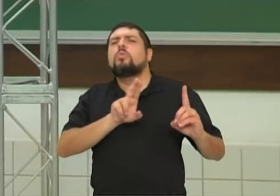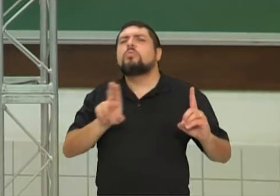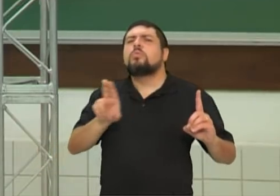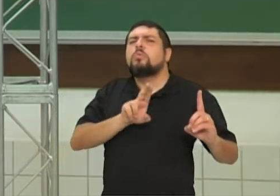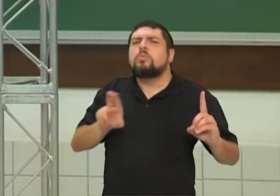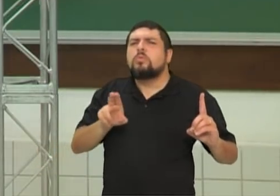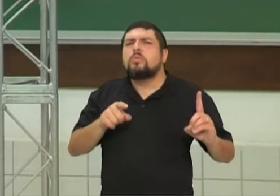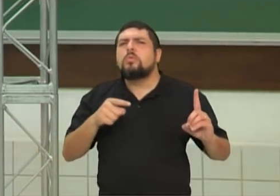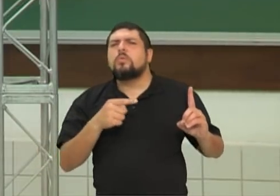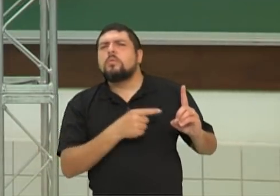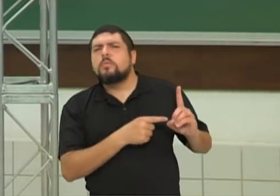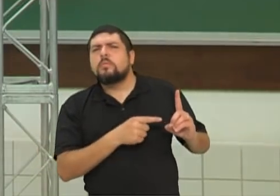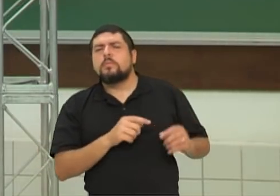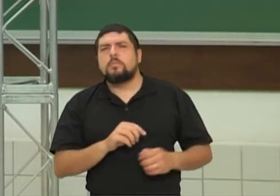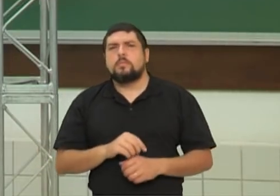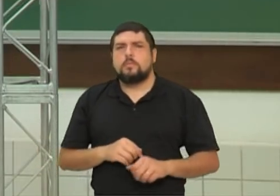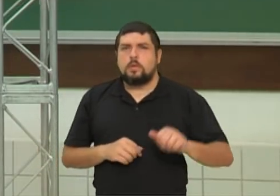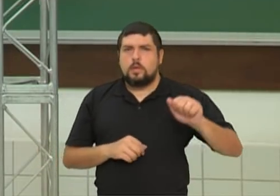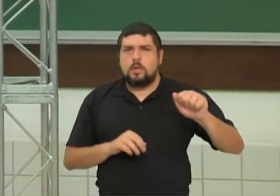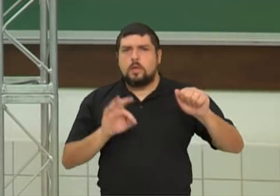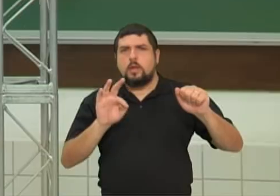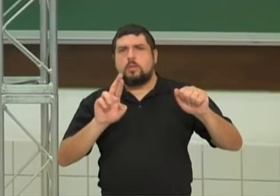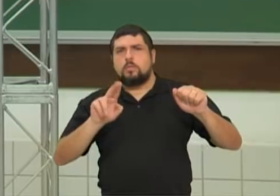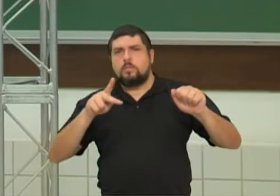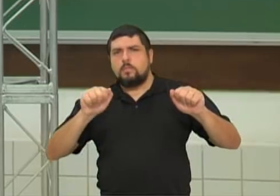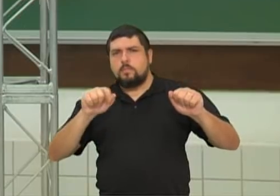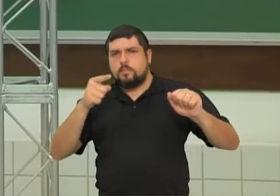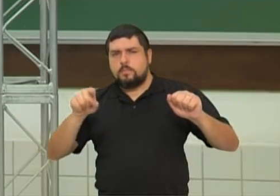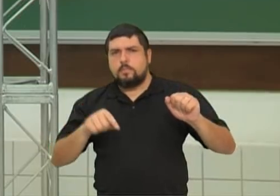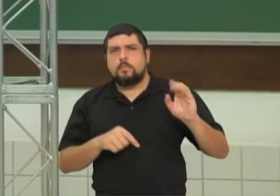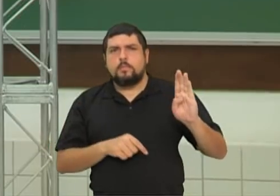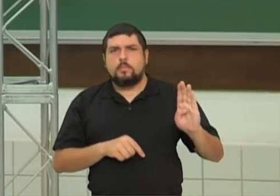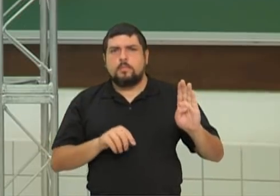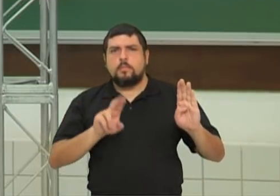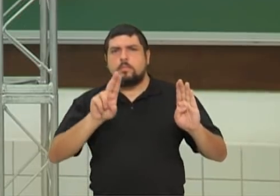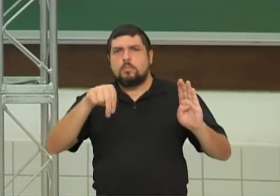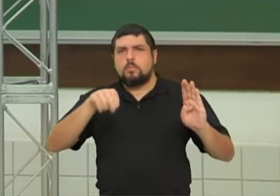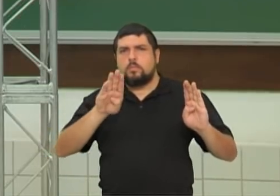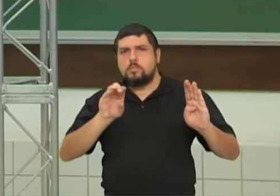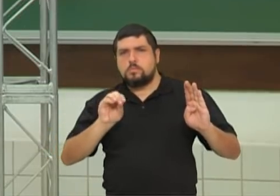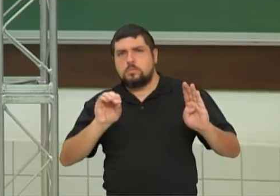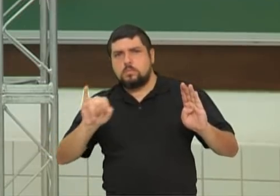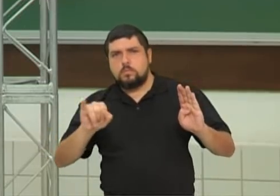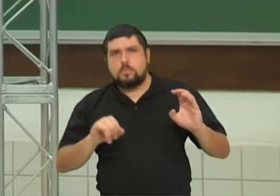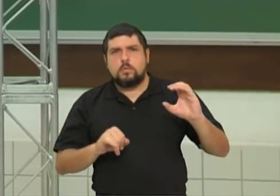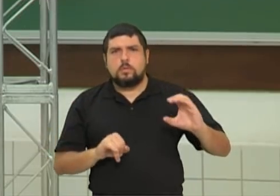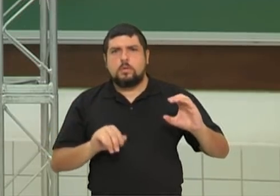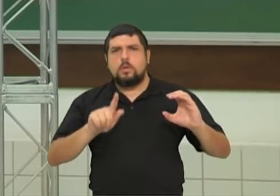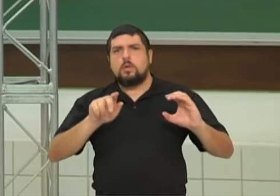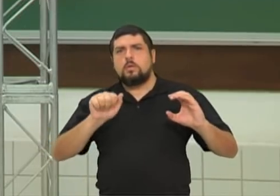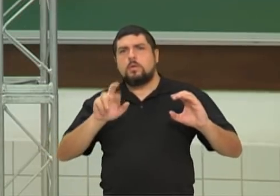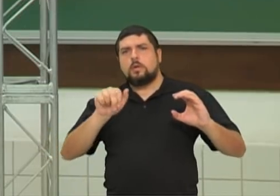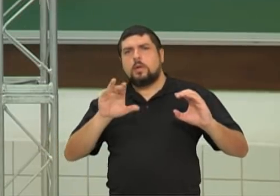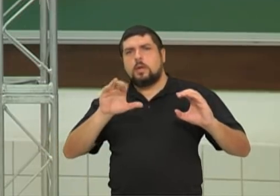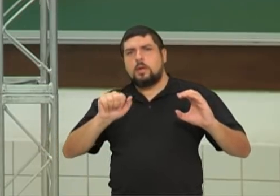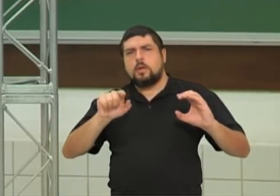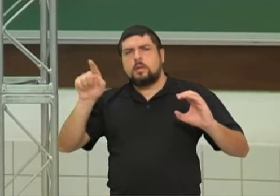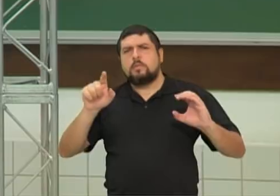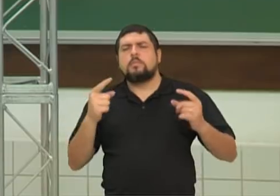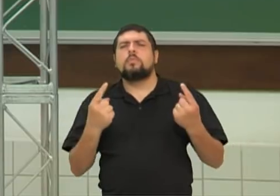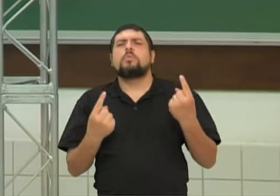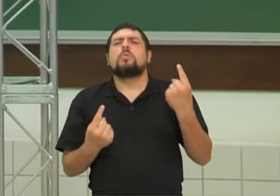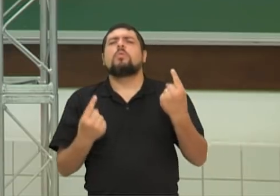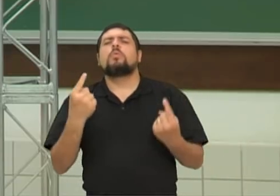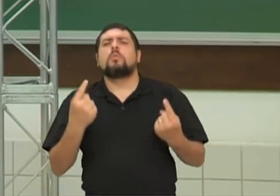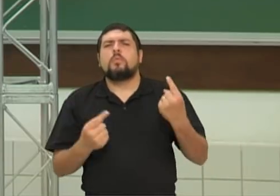de letra A, Tupã, letra B, Boi, letra C, Guairacá. Qual será